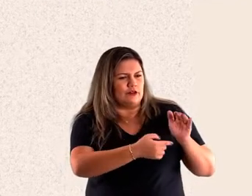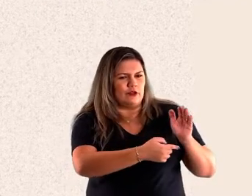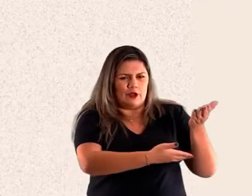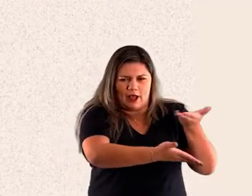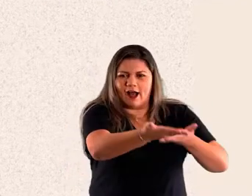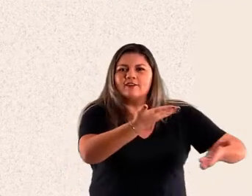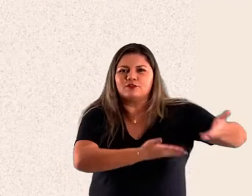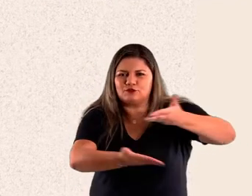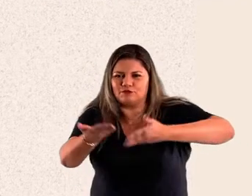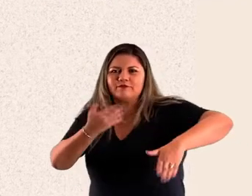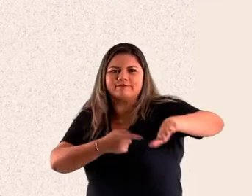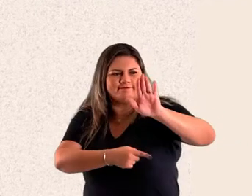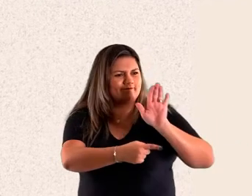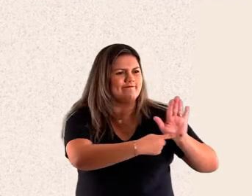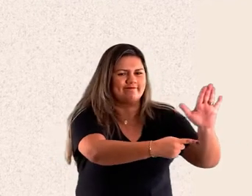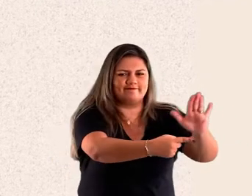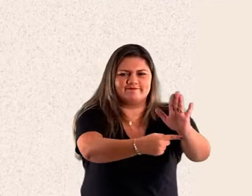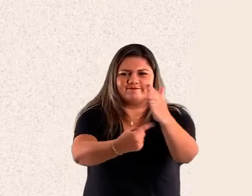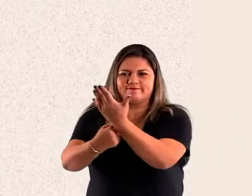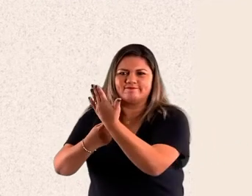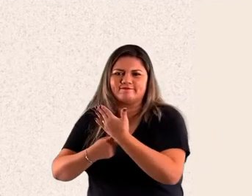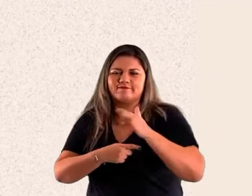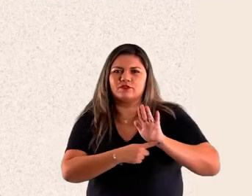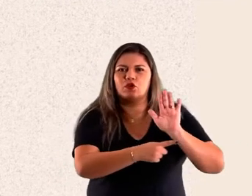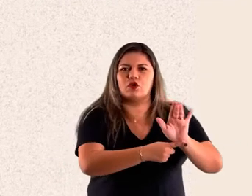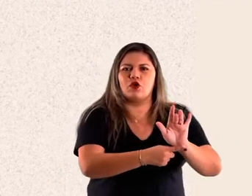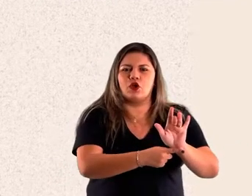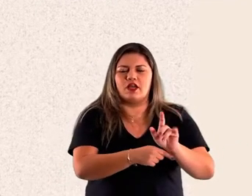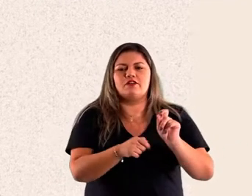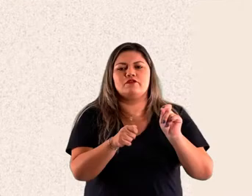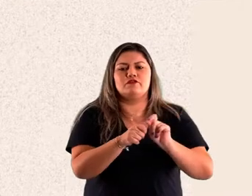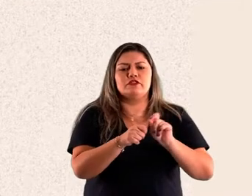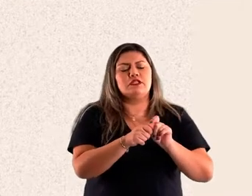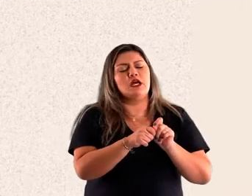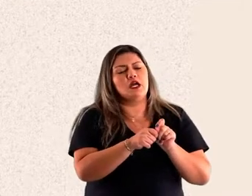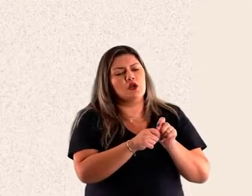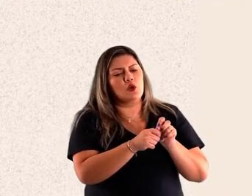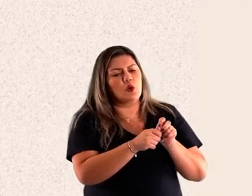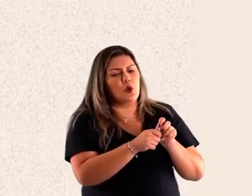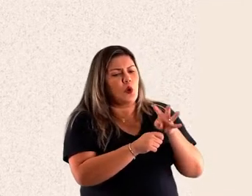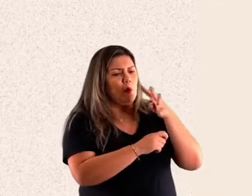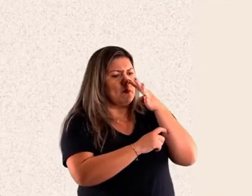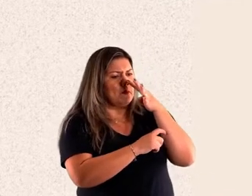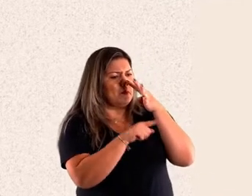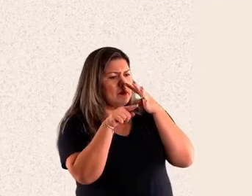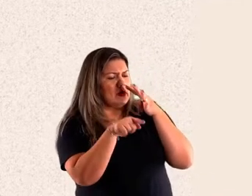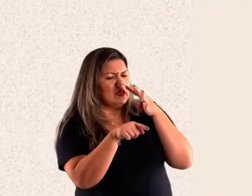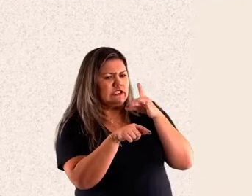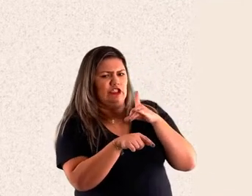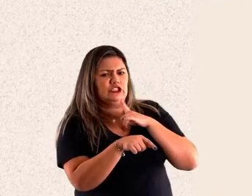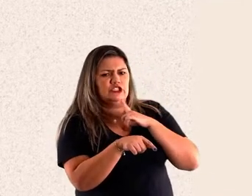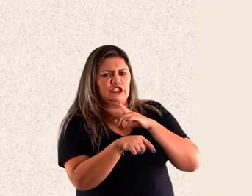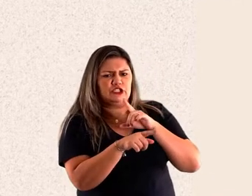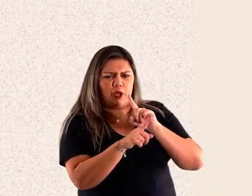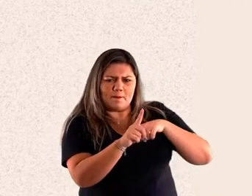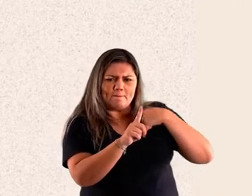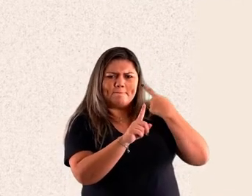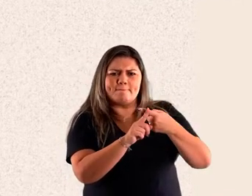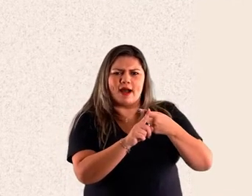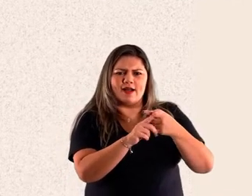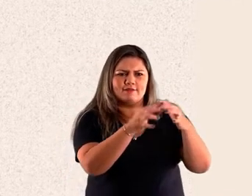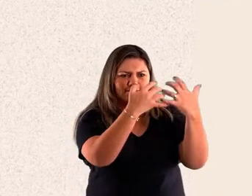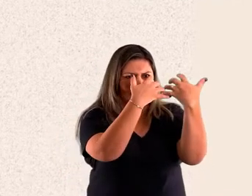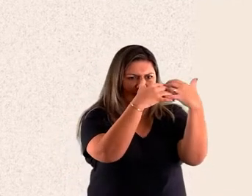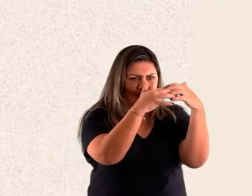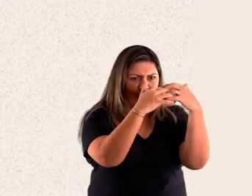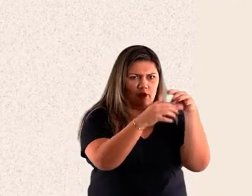jogo da comunidade o que eles fizeram ao monitoramento e havia mais ativação no